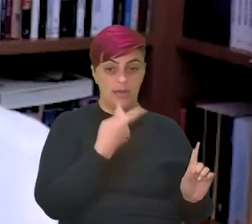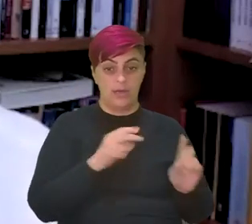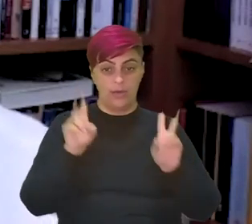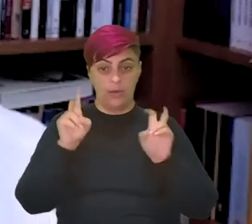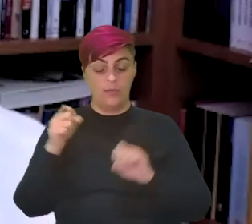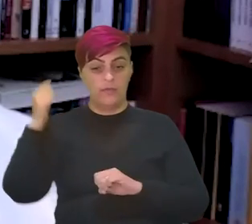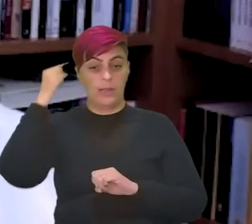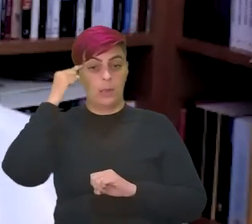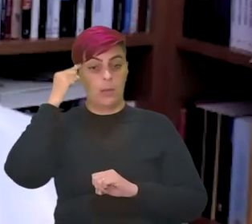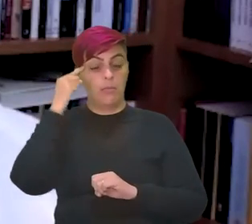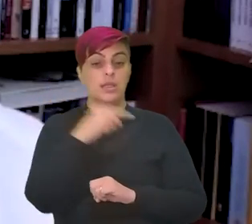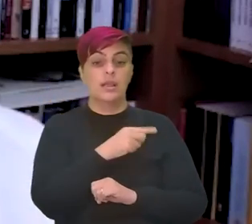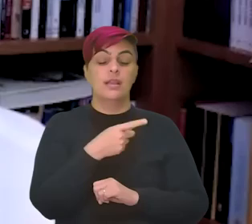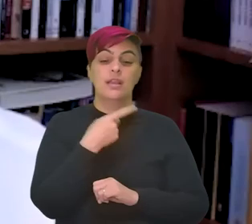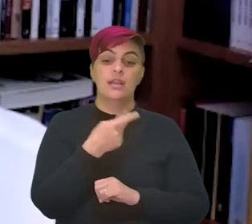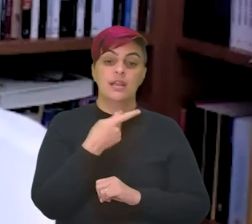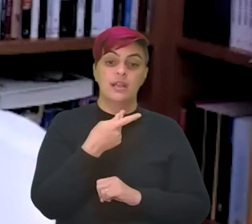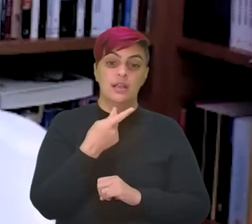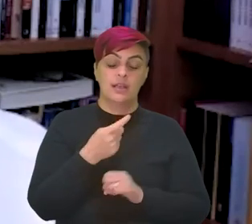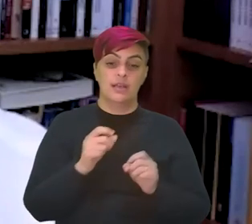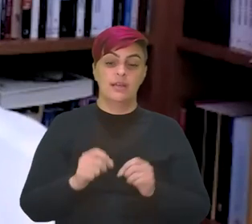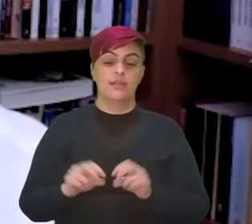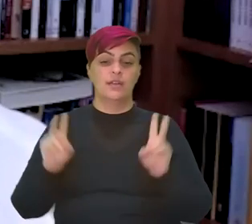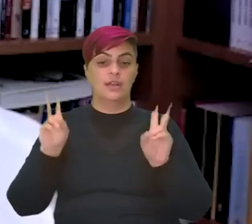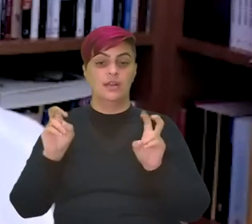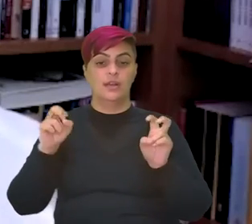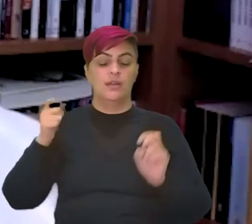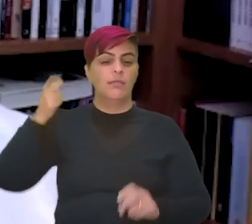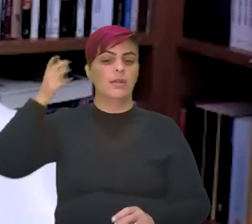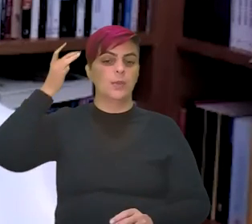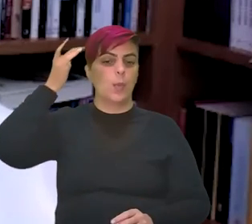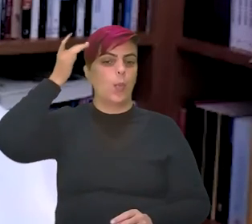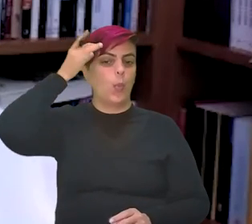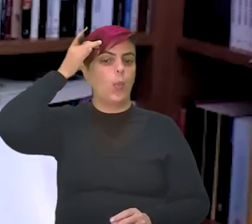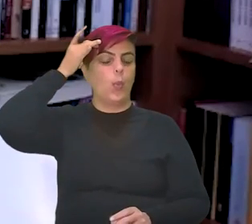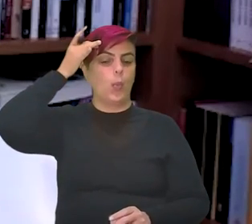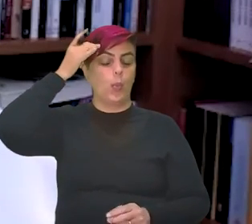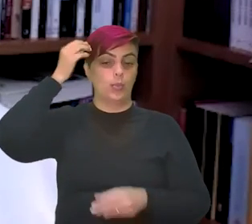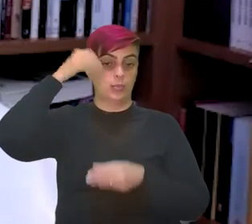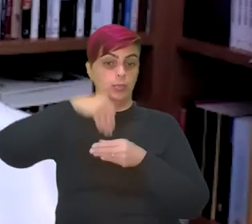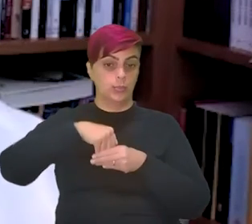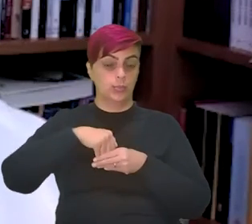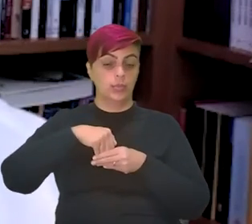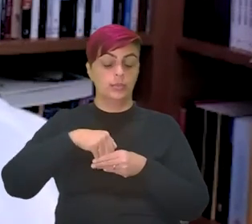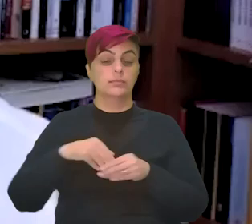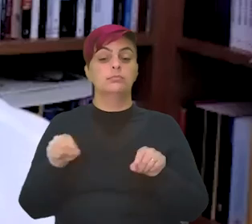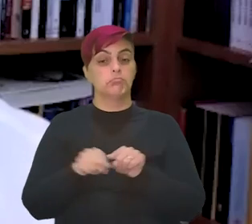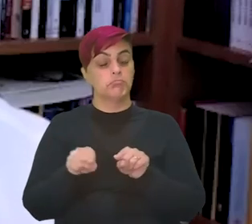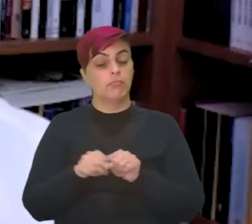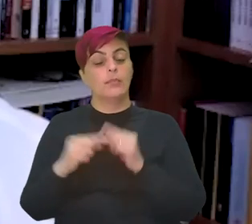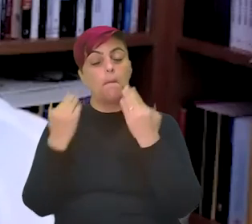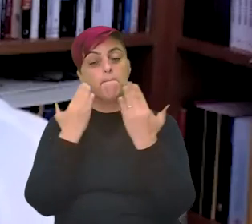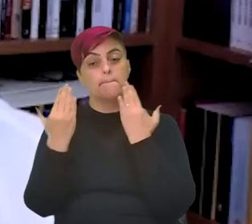quando fala em mentalidade, ele está falando em cosmologia, em visão de mundo. E da mesma